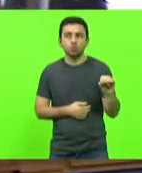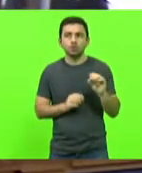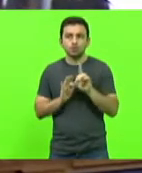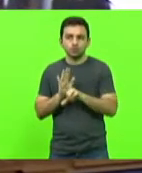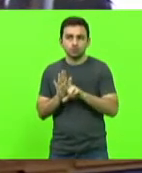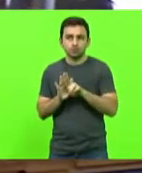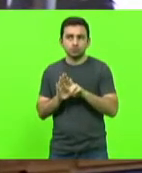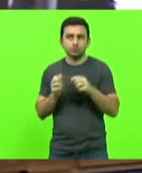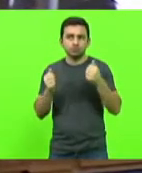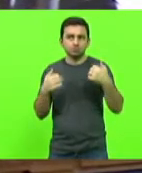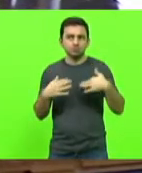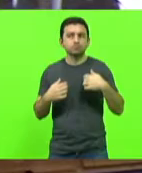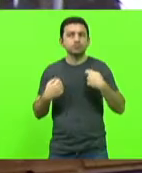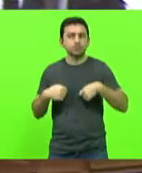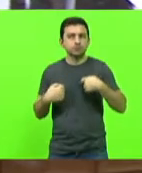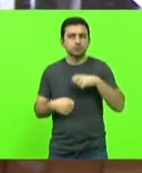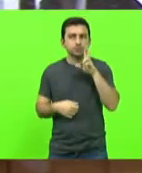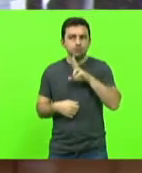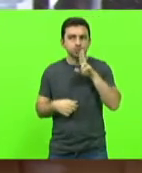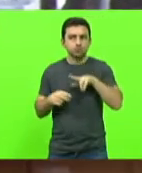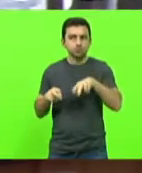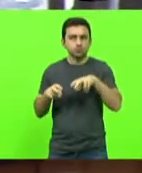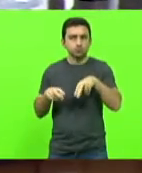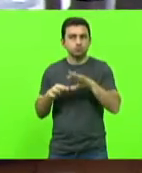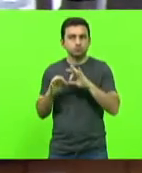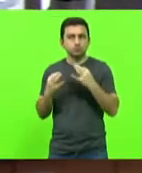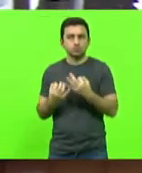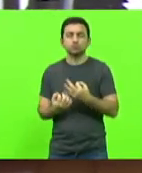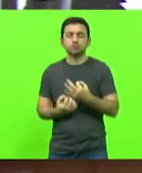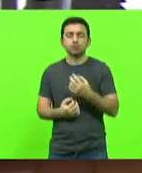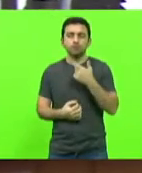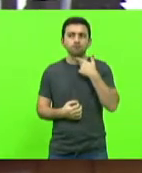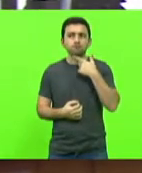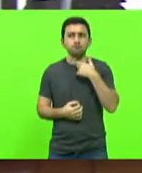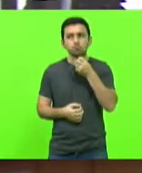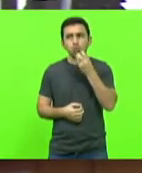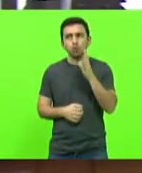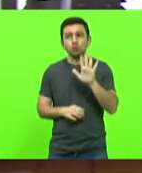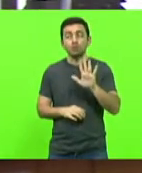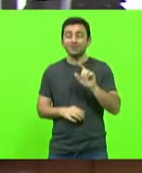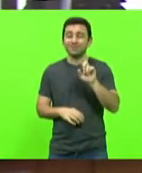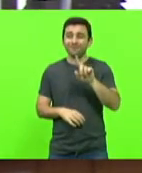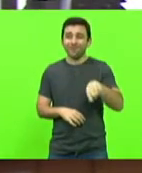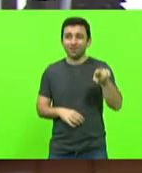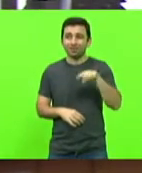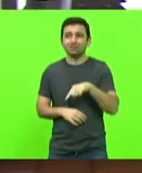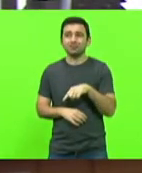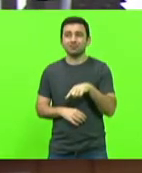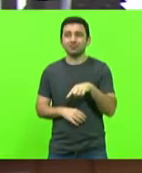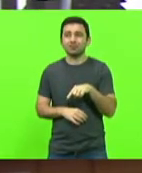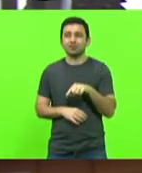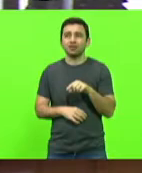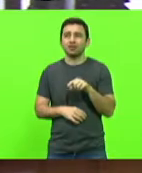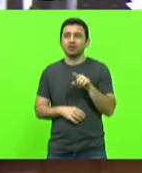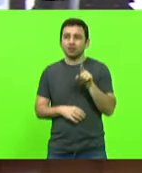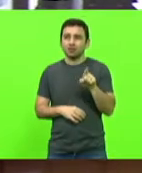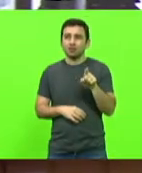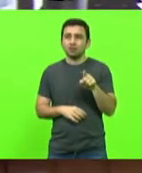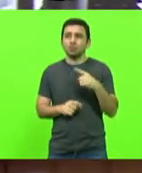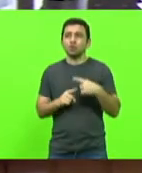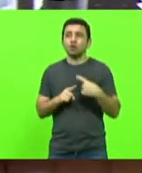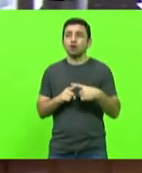estabelece medidas emergenciais de amparo à agricultura familiar, até a intenção é boa, mas o veto ele foi vetado